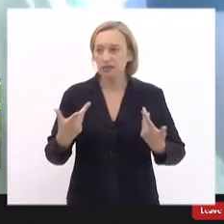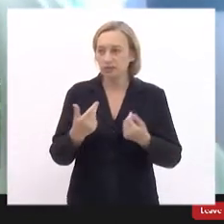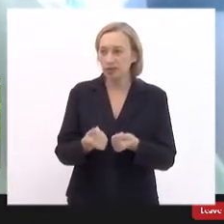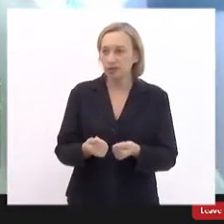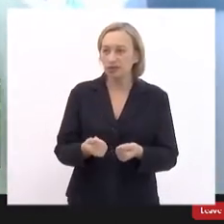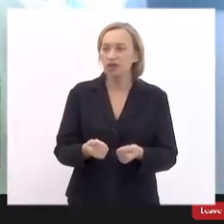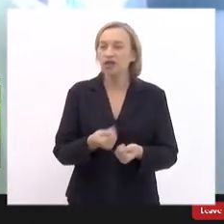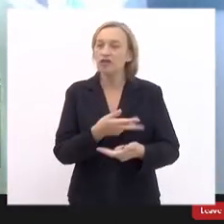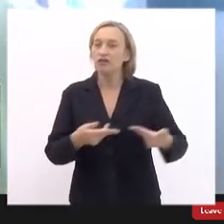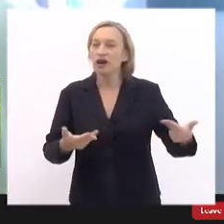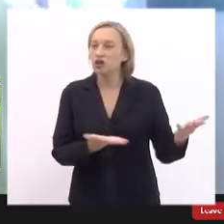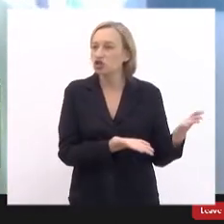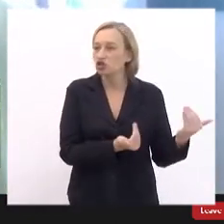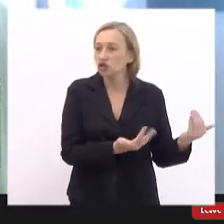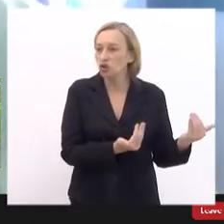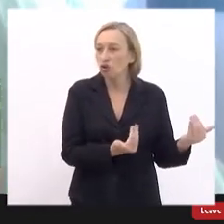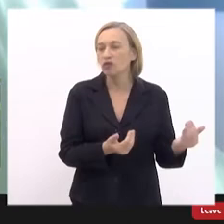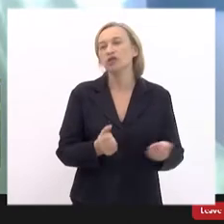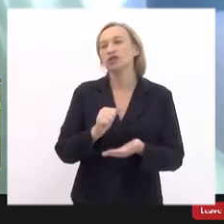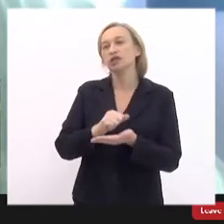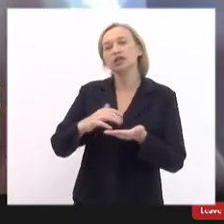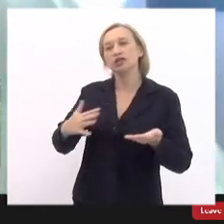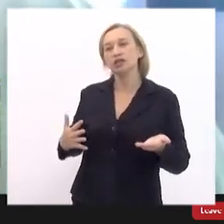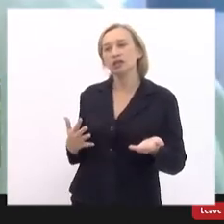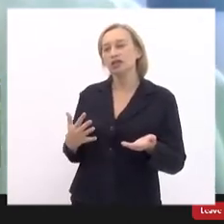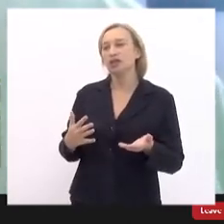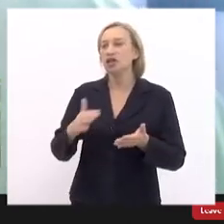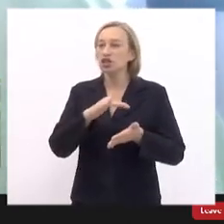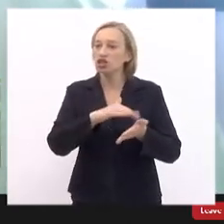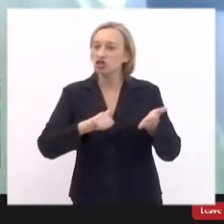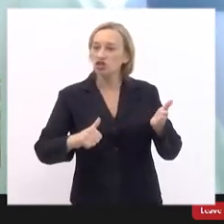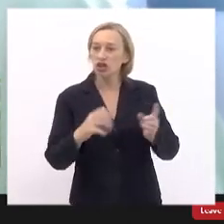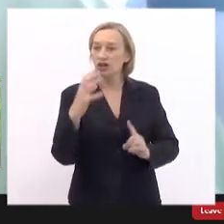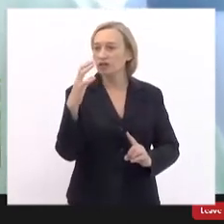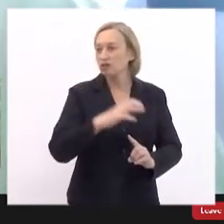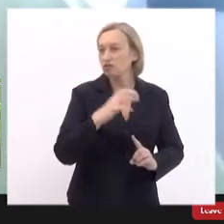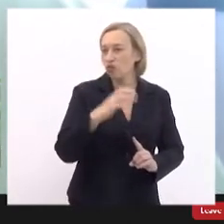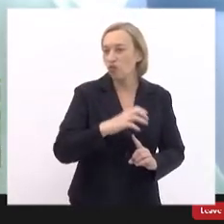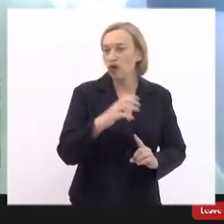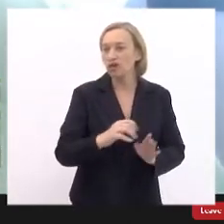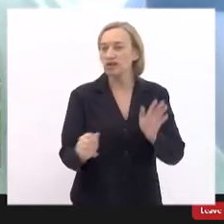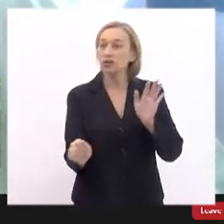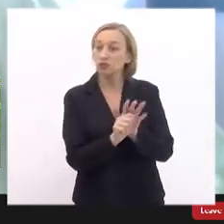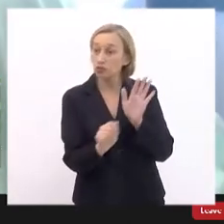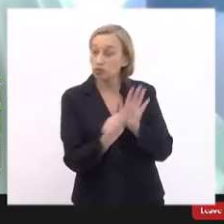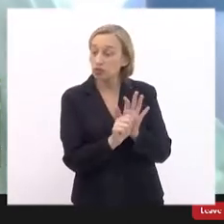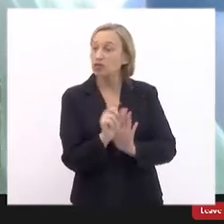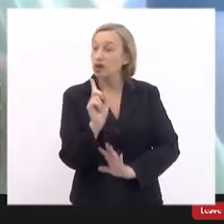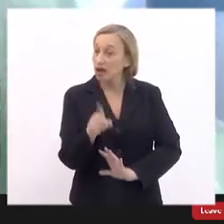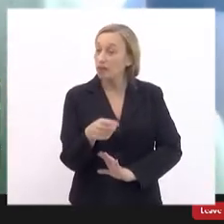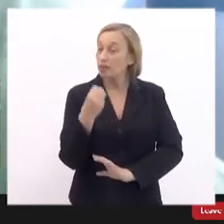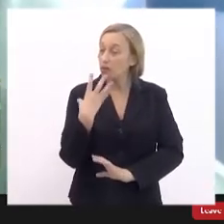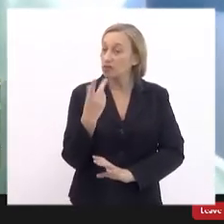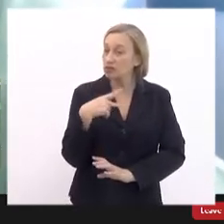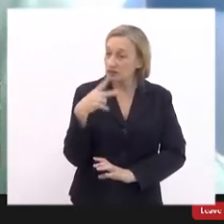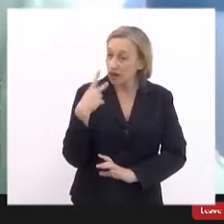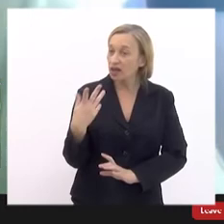colocaram milhares de jovens nessas atividades e tiraram eles da influência do tráfico também. É bom que se diga isso. A gente tem que